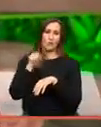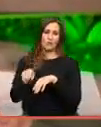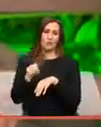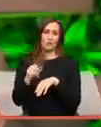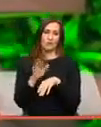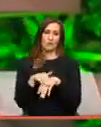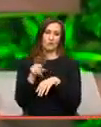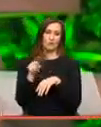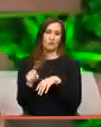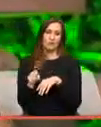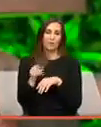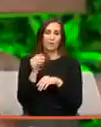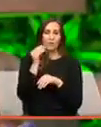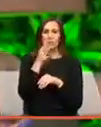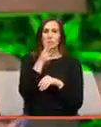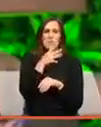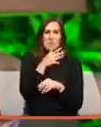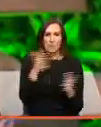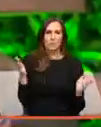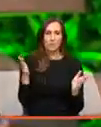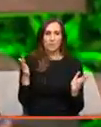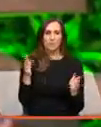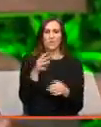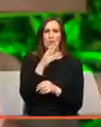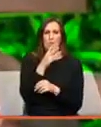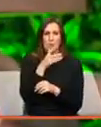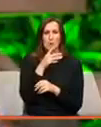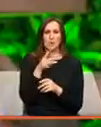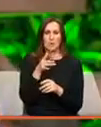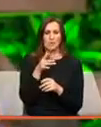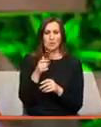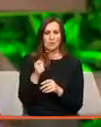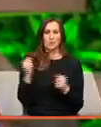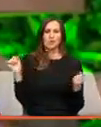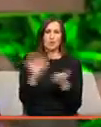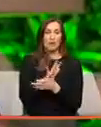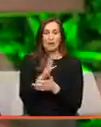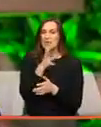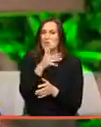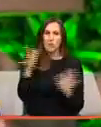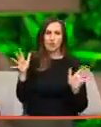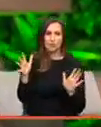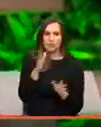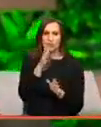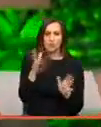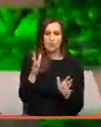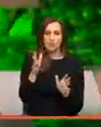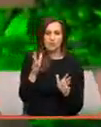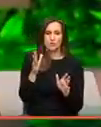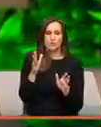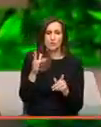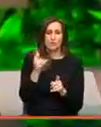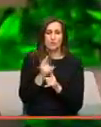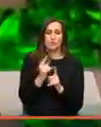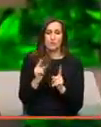vai levar em o los 'o que é o longe que esta imprensa porque é nojento é nojento estranho ofensivo